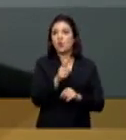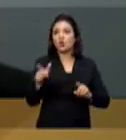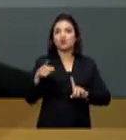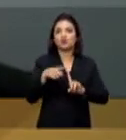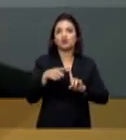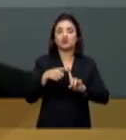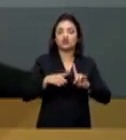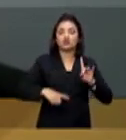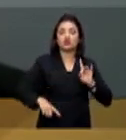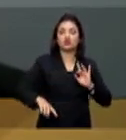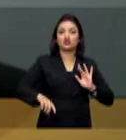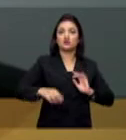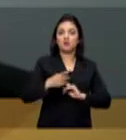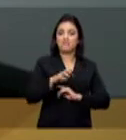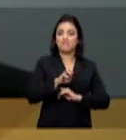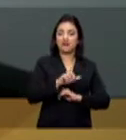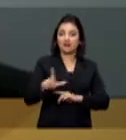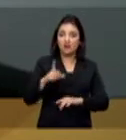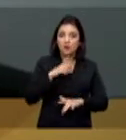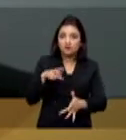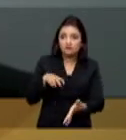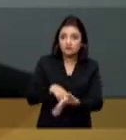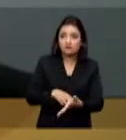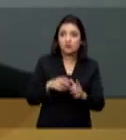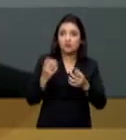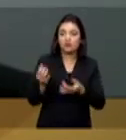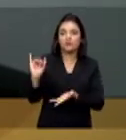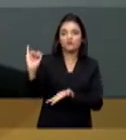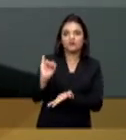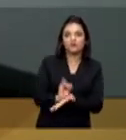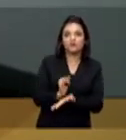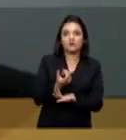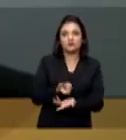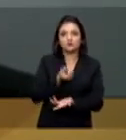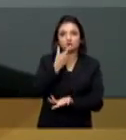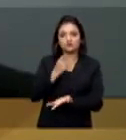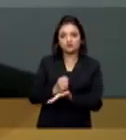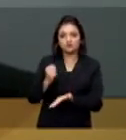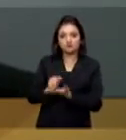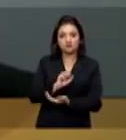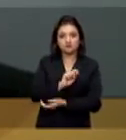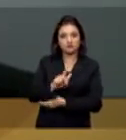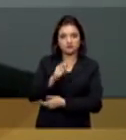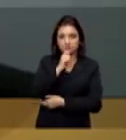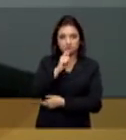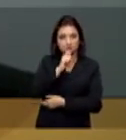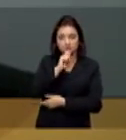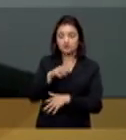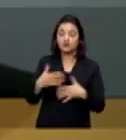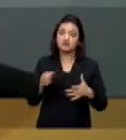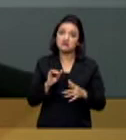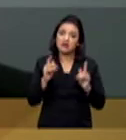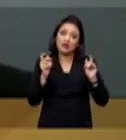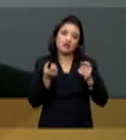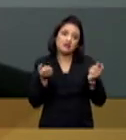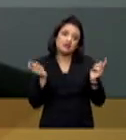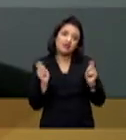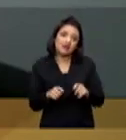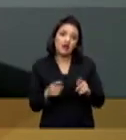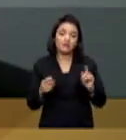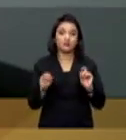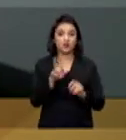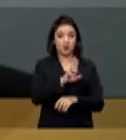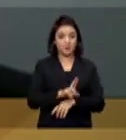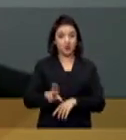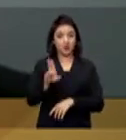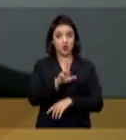penal para fixação da pena pela importação de medicamentos sem registro, ou seja, se é possível utilizar preceito secundário